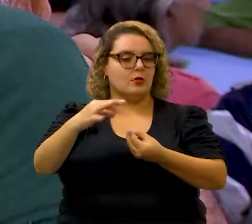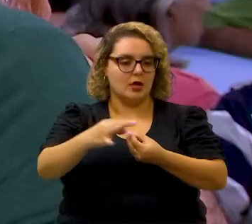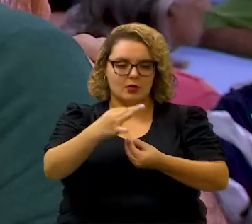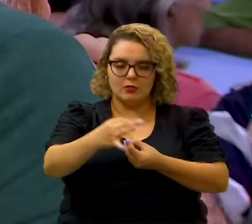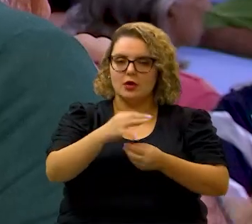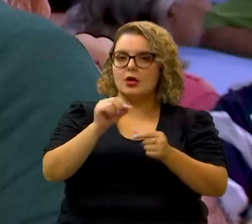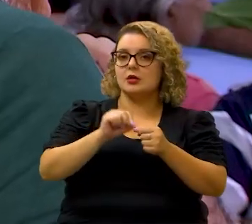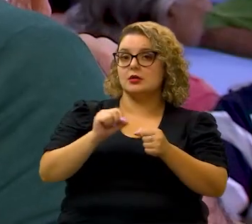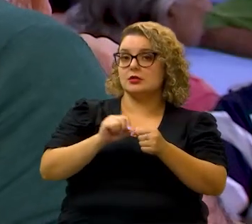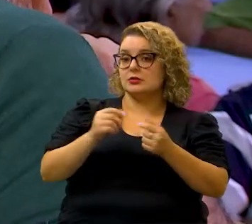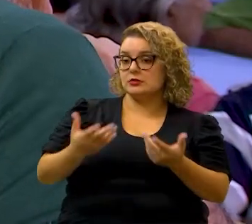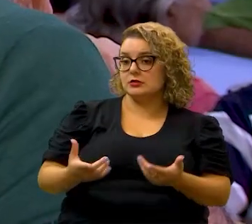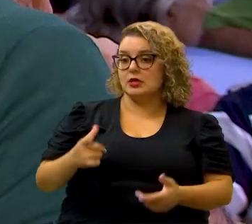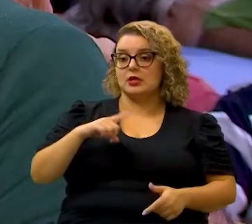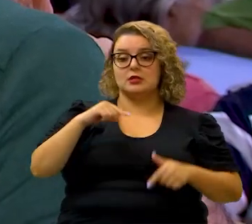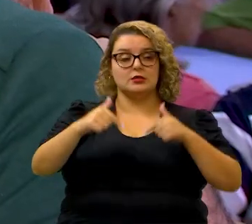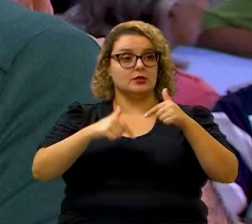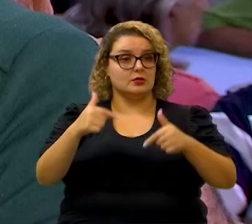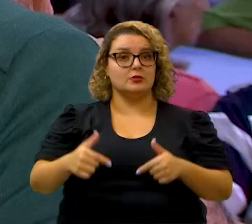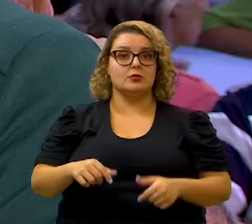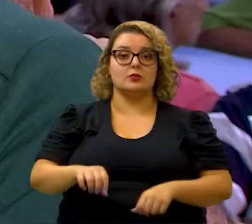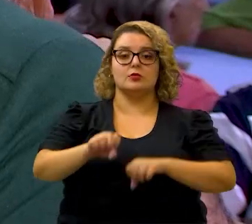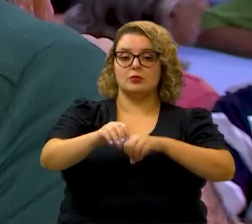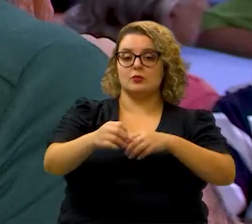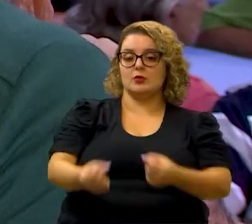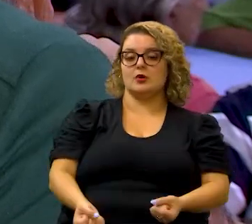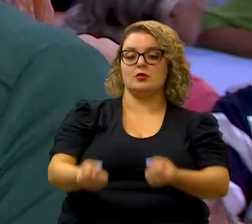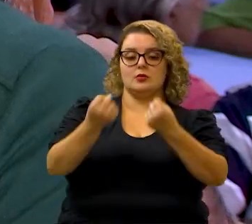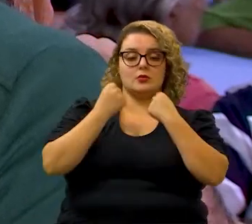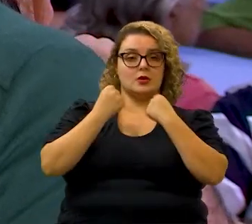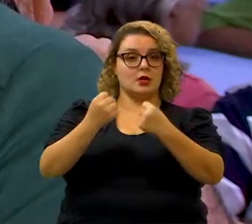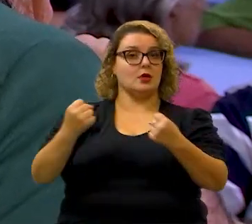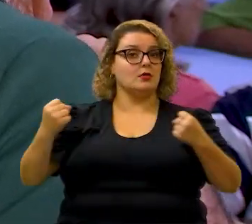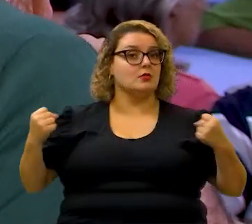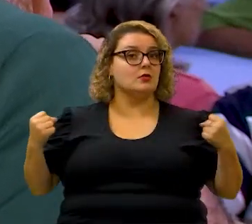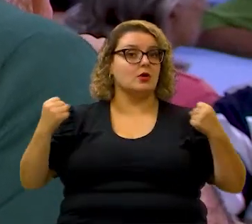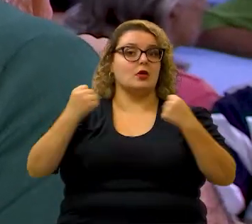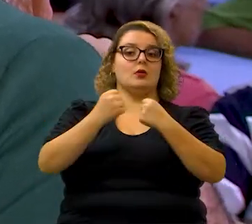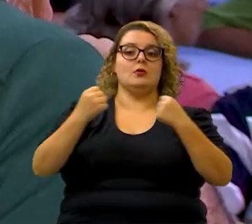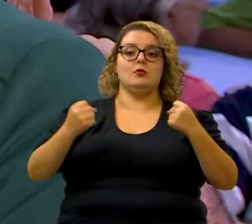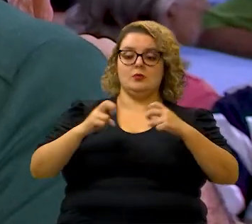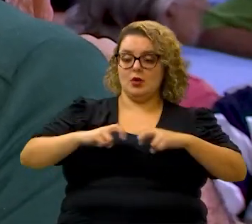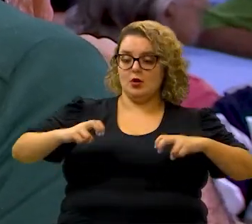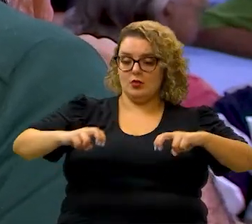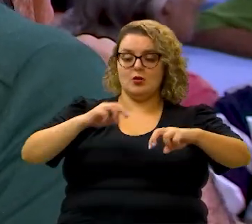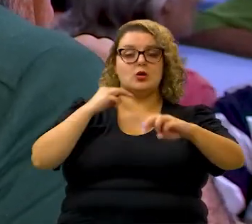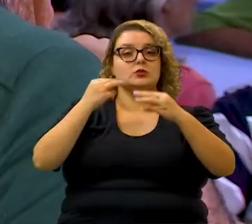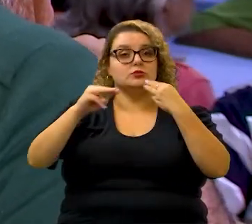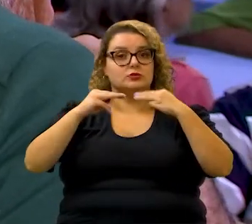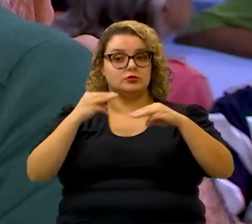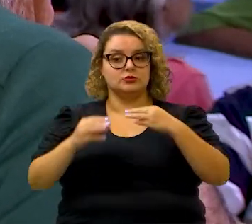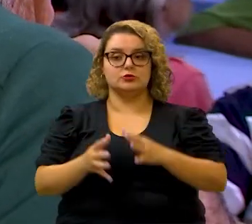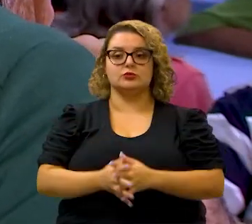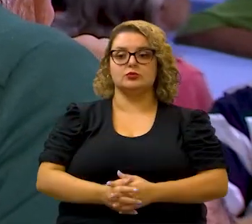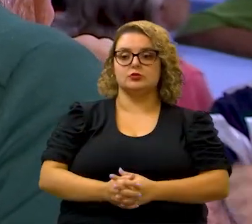o artesanato, tem o trabalho com o educador físico, a gente trabalha